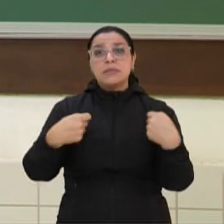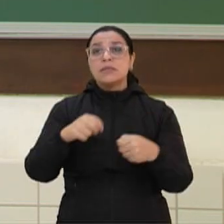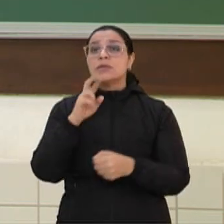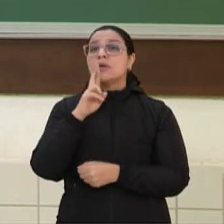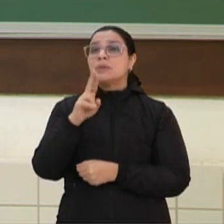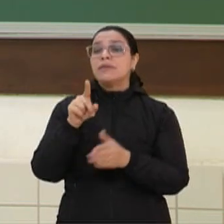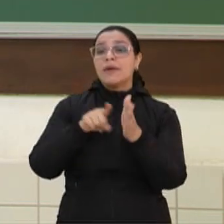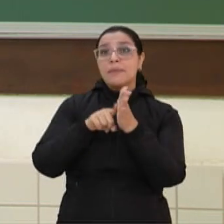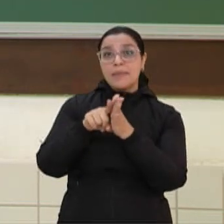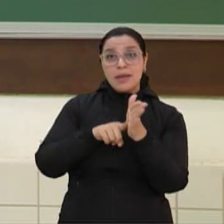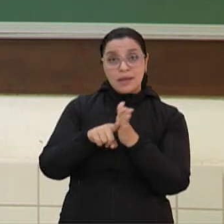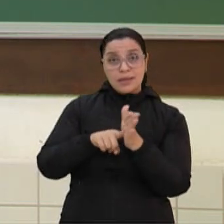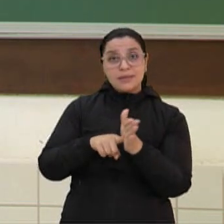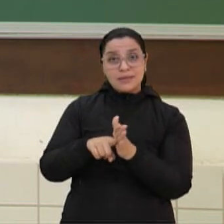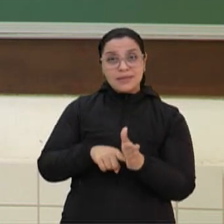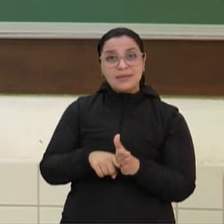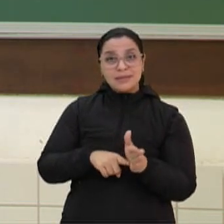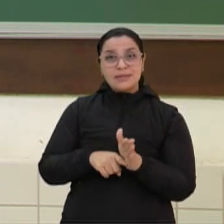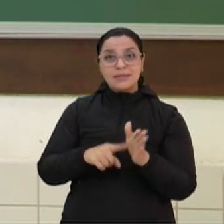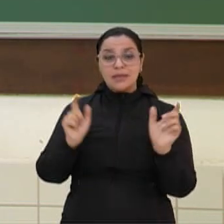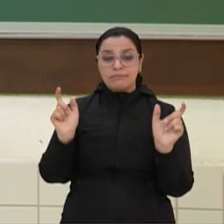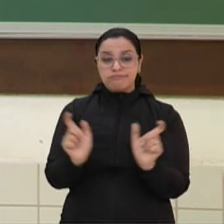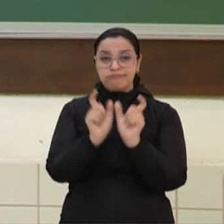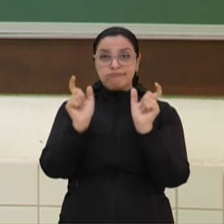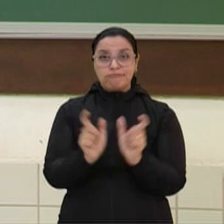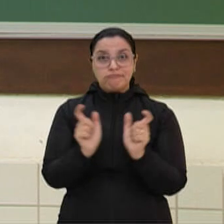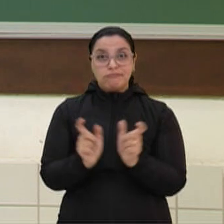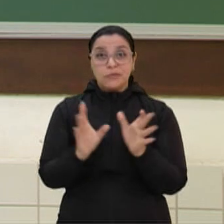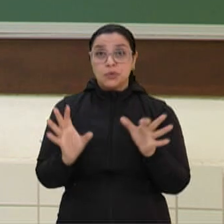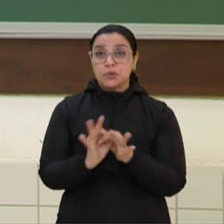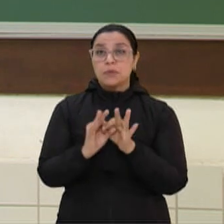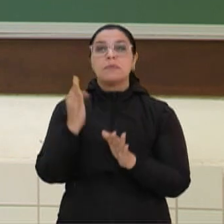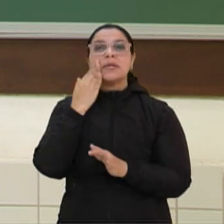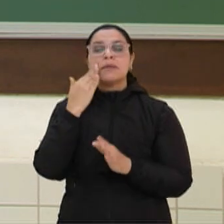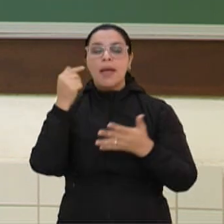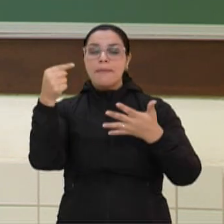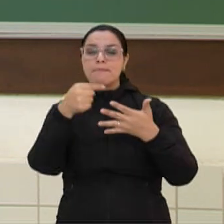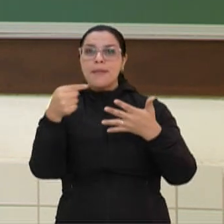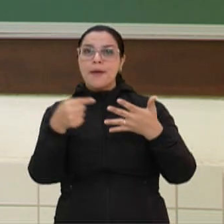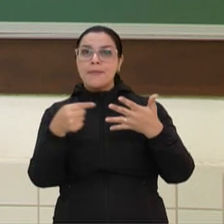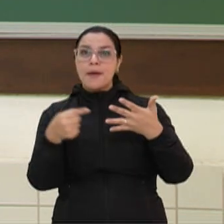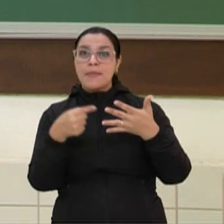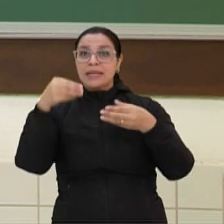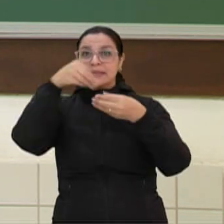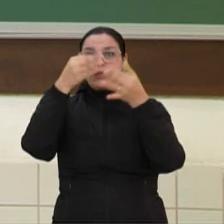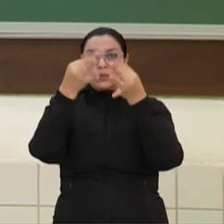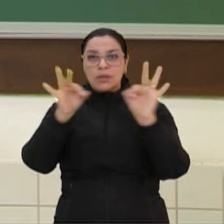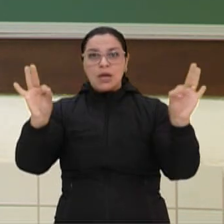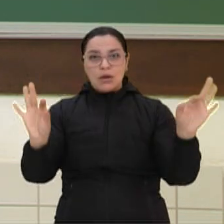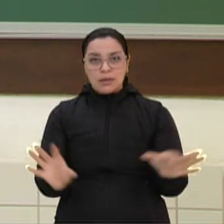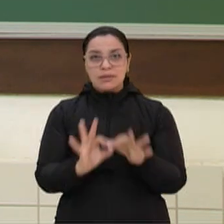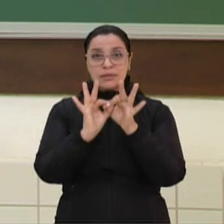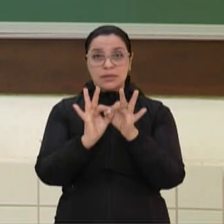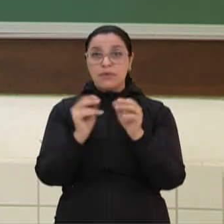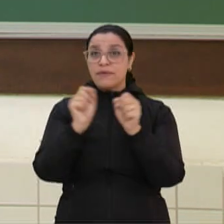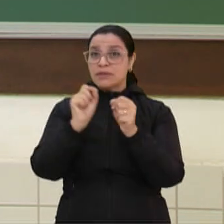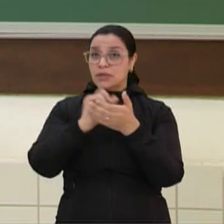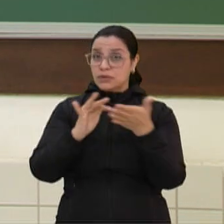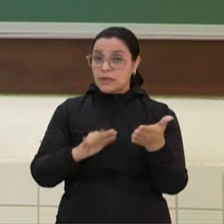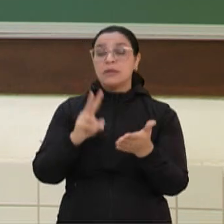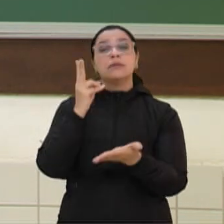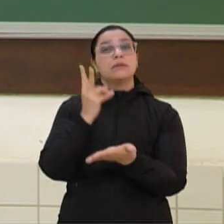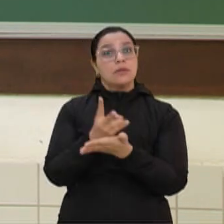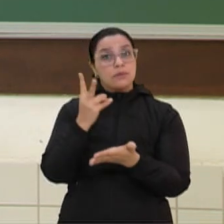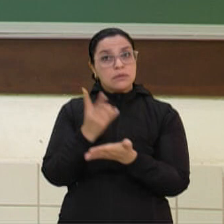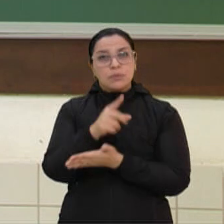devem consultar as conjunções para classificar a oração lá e fazer o exercício. Então,